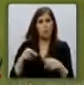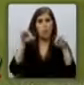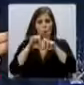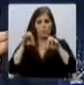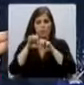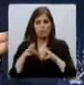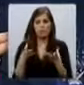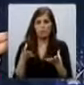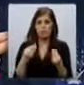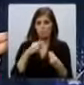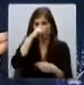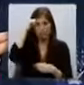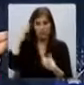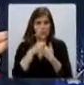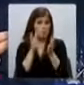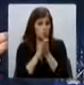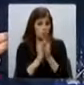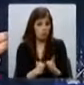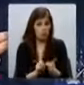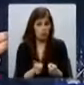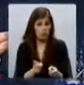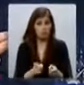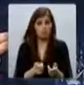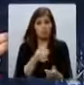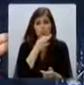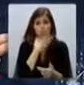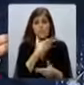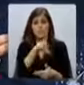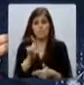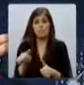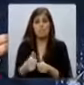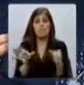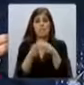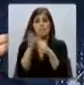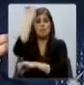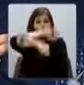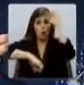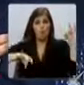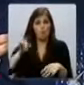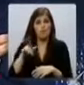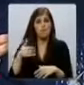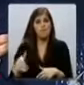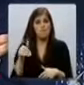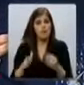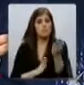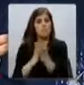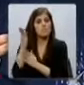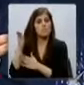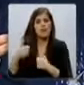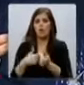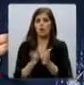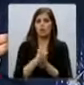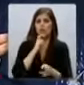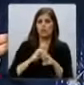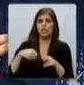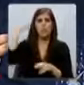são muito, muito duros para todos. Estamos falando dos 16 melhores equipos de Europa e vamos com toda a